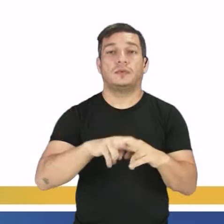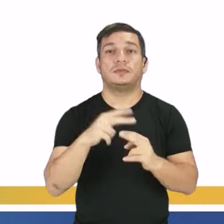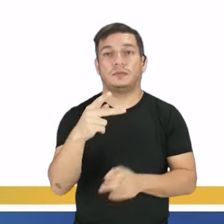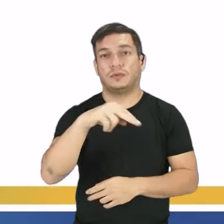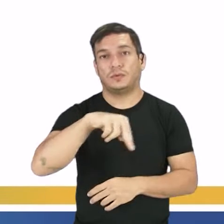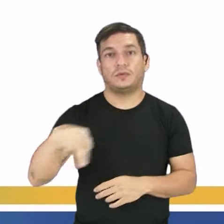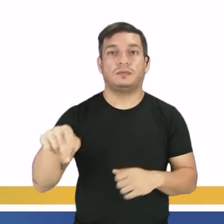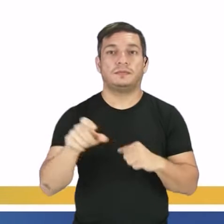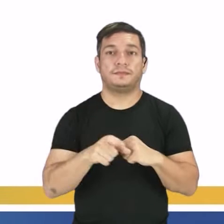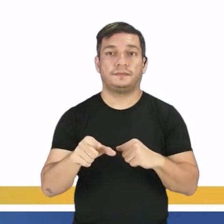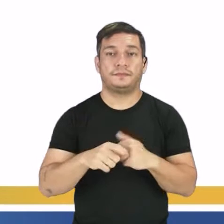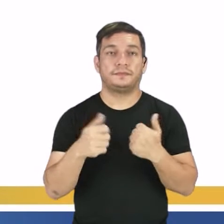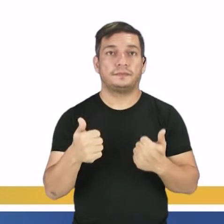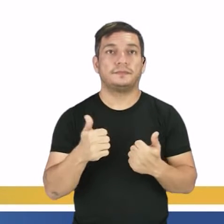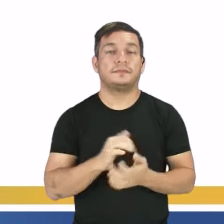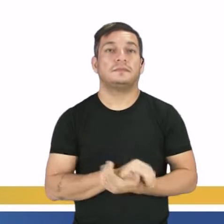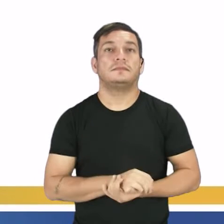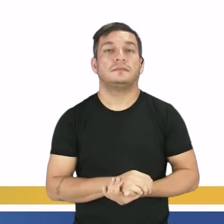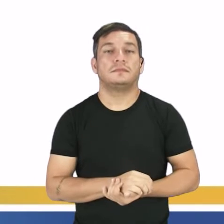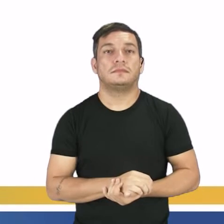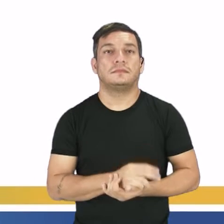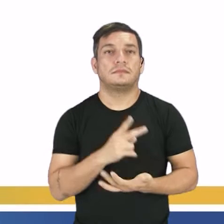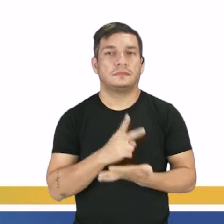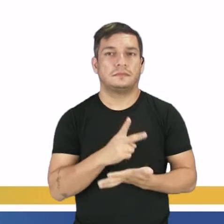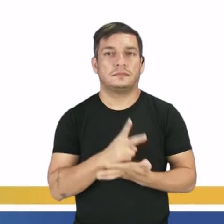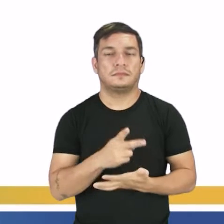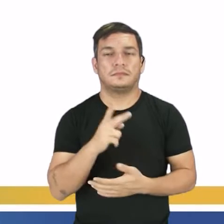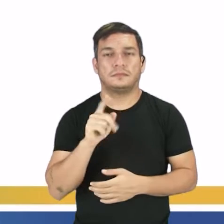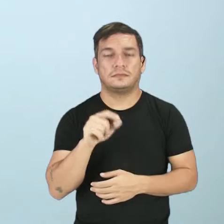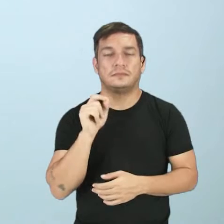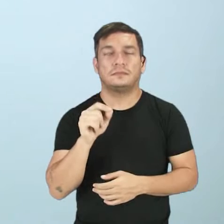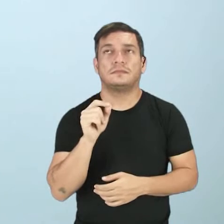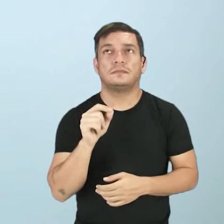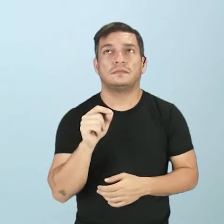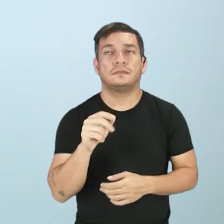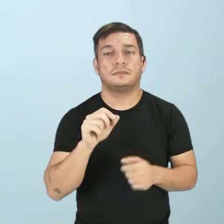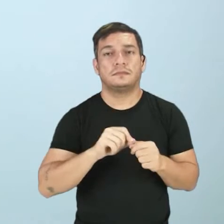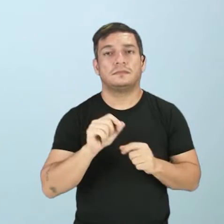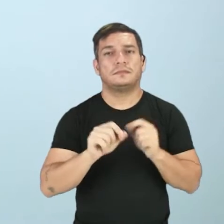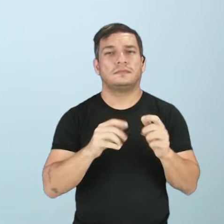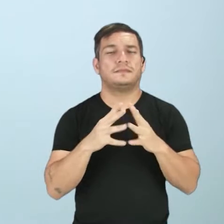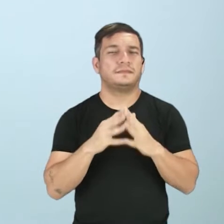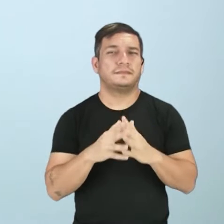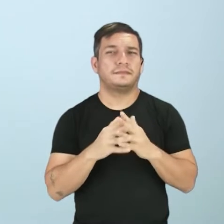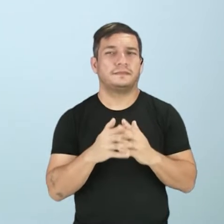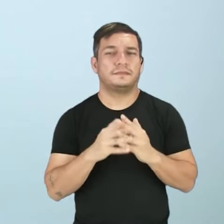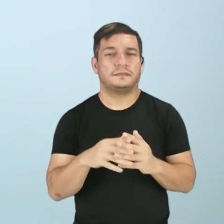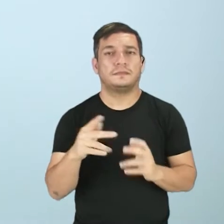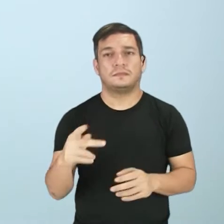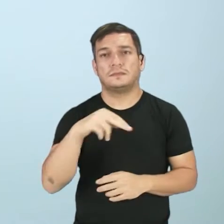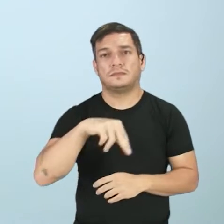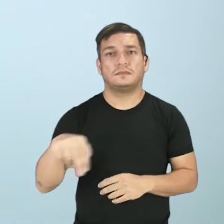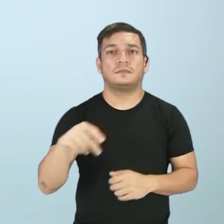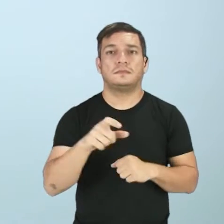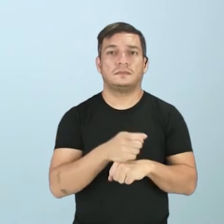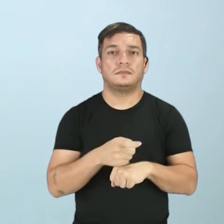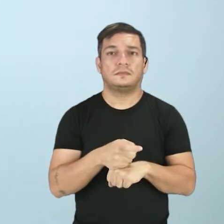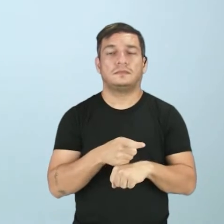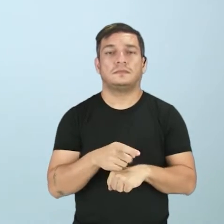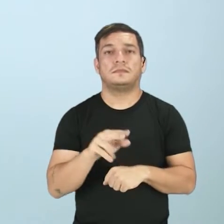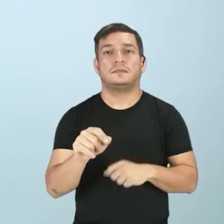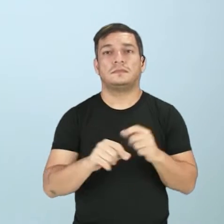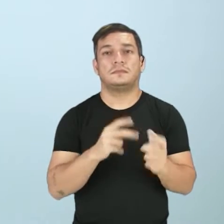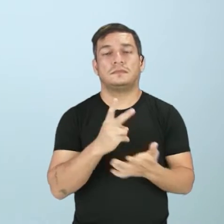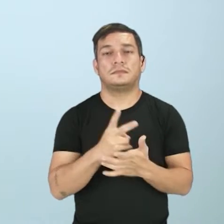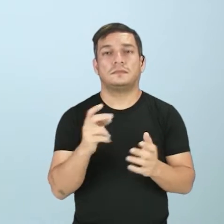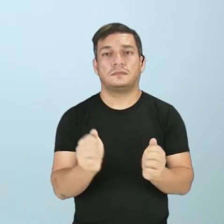substantivo, tá certo? Então, sempre que for, para não fazer essa confusão, os pronomes adjetivos vão estar